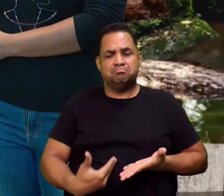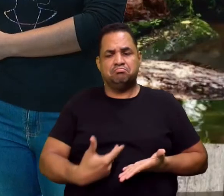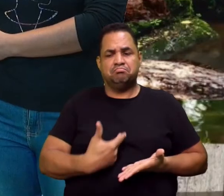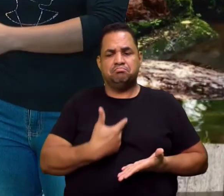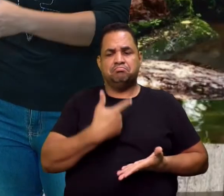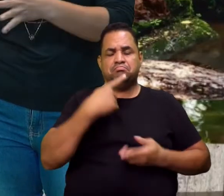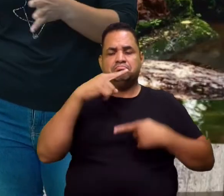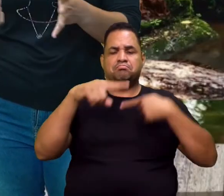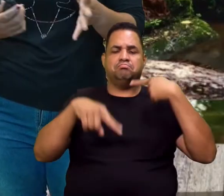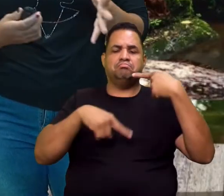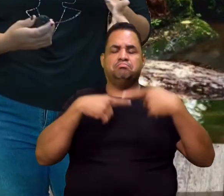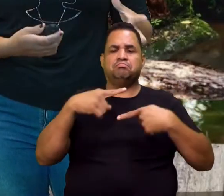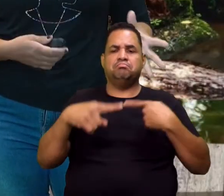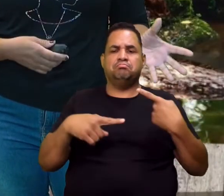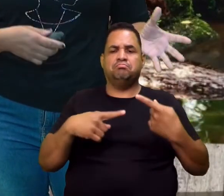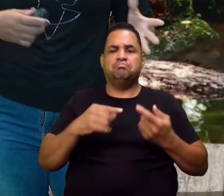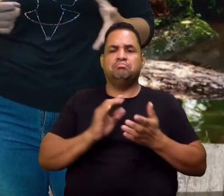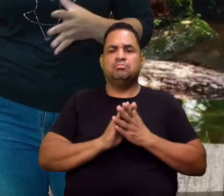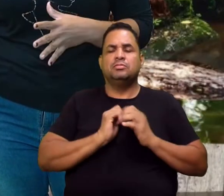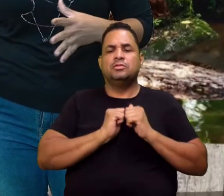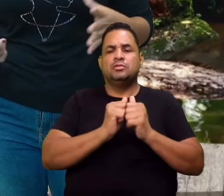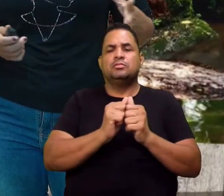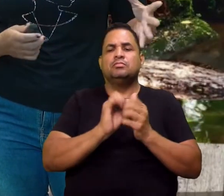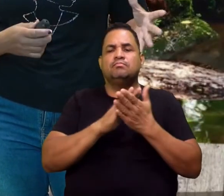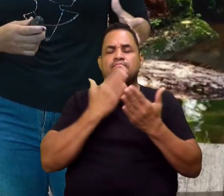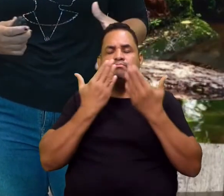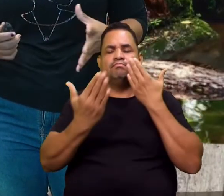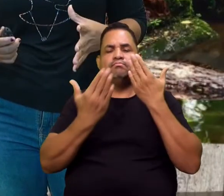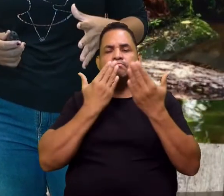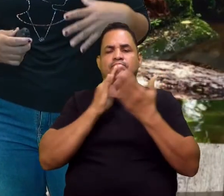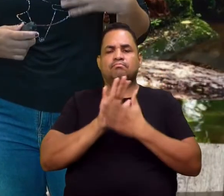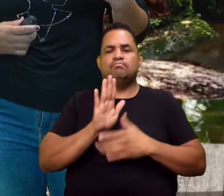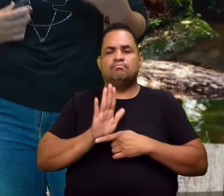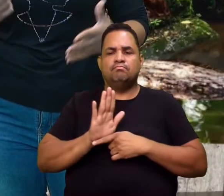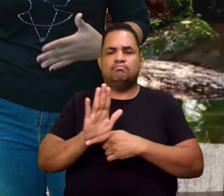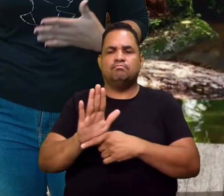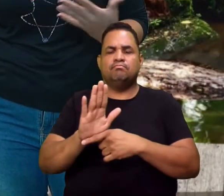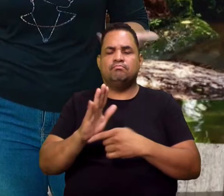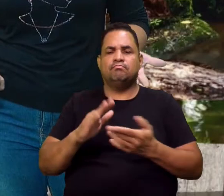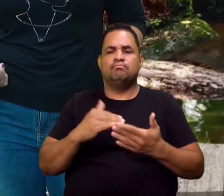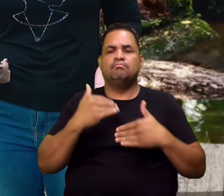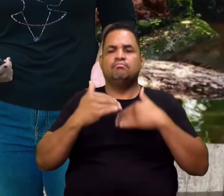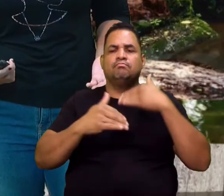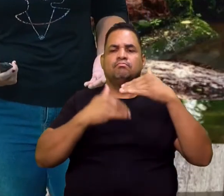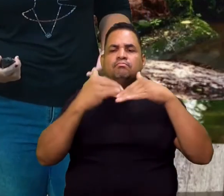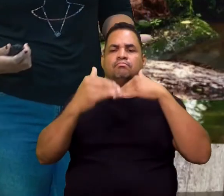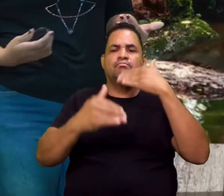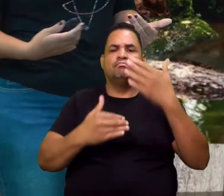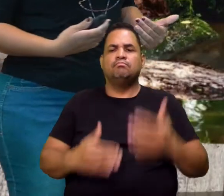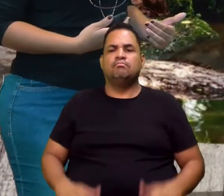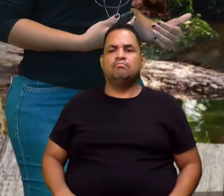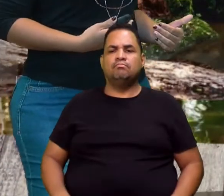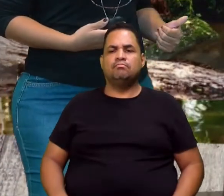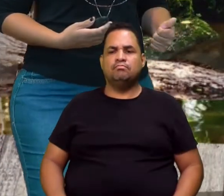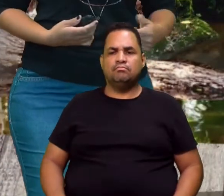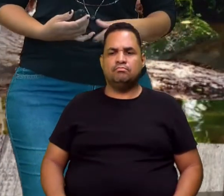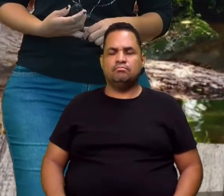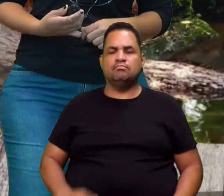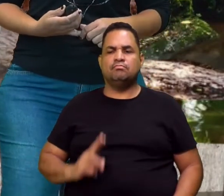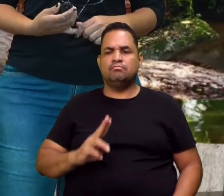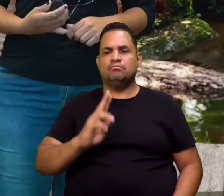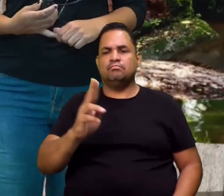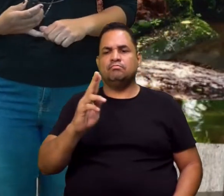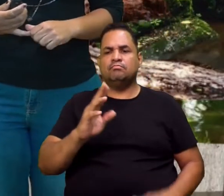tá? Depois um acompanhamento psicológico para poder aí auxiliá-lo no seu desenvolvimento e no seu processo